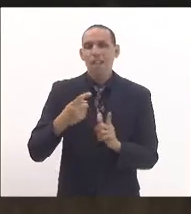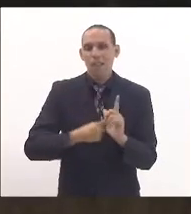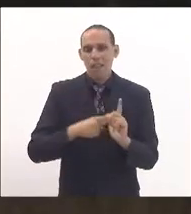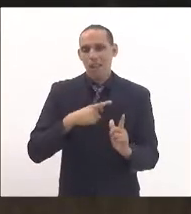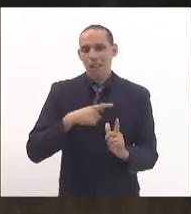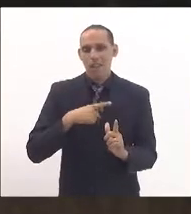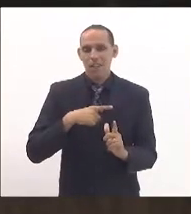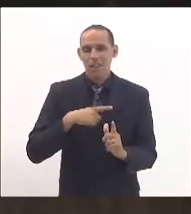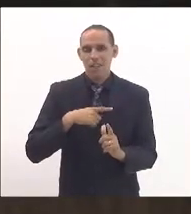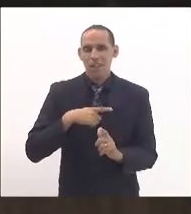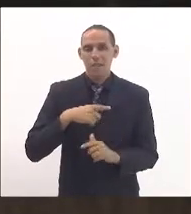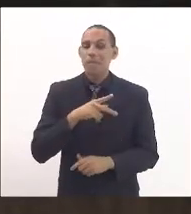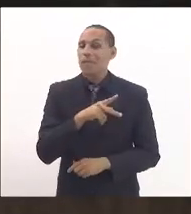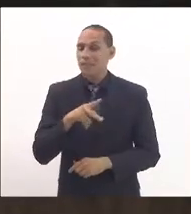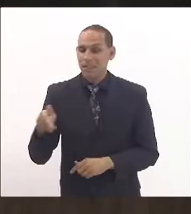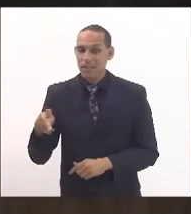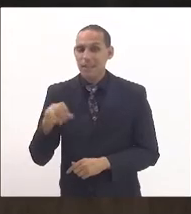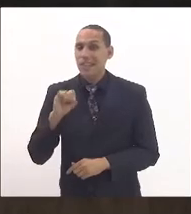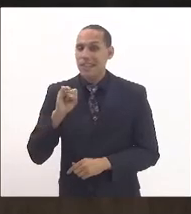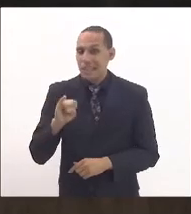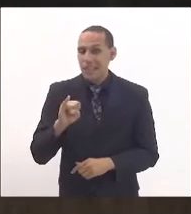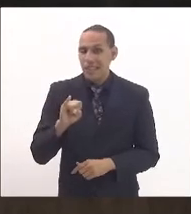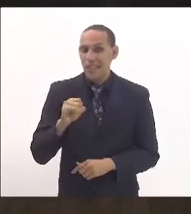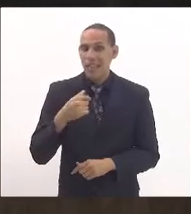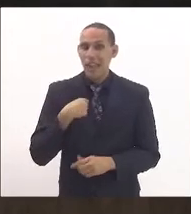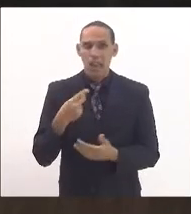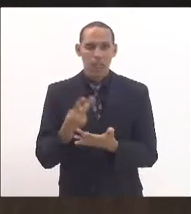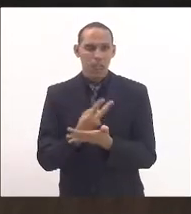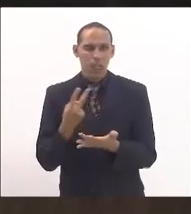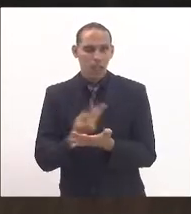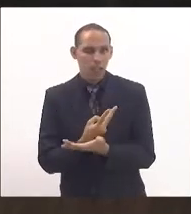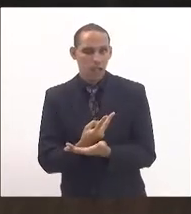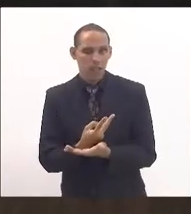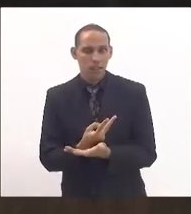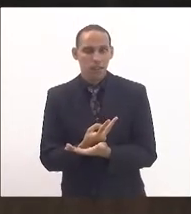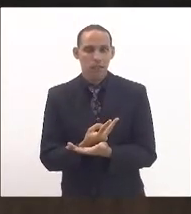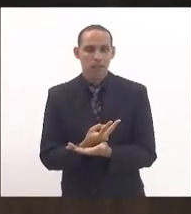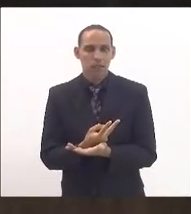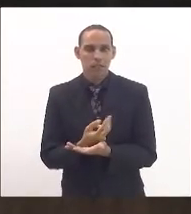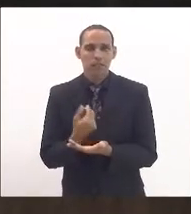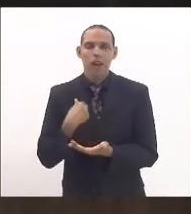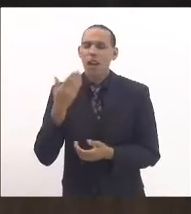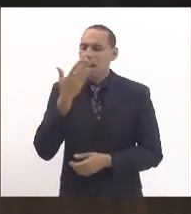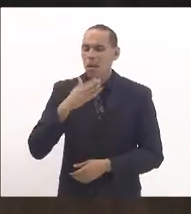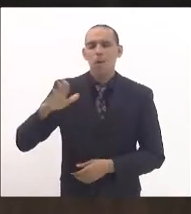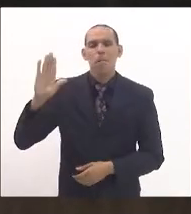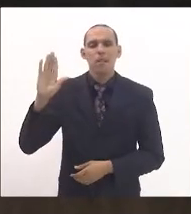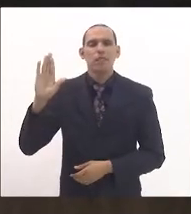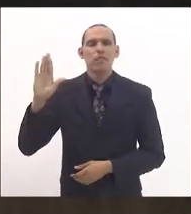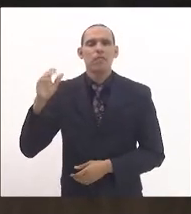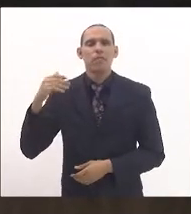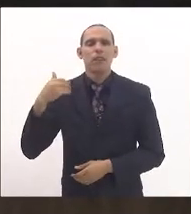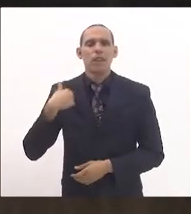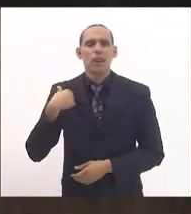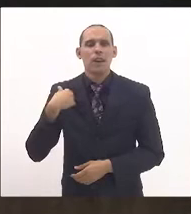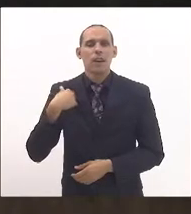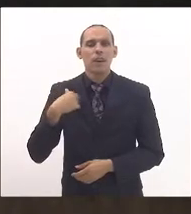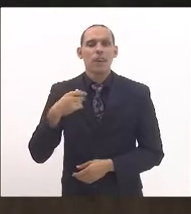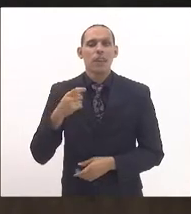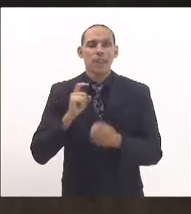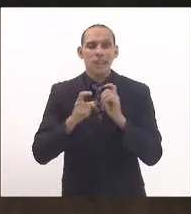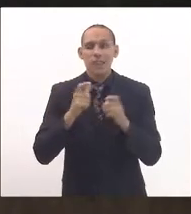presidente. Liga para ele aí. Se eu errar nisso, eu prometo que eu passo as próximas